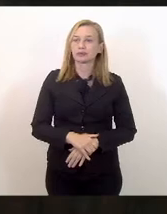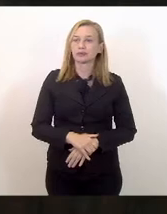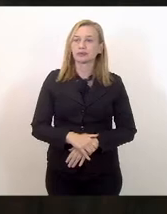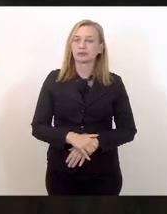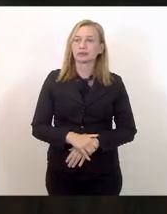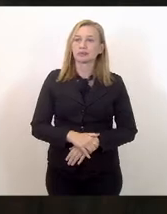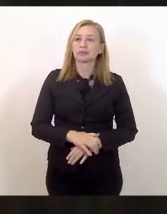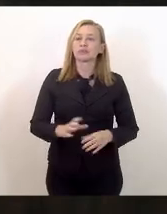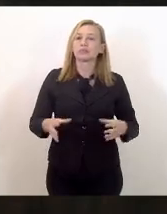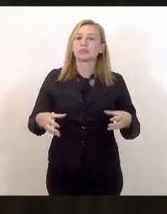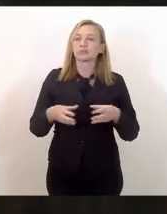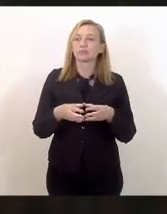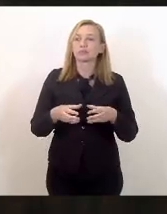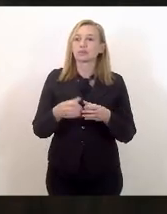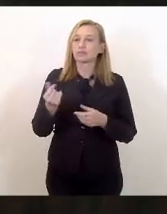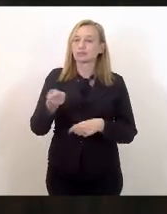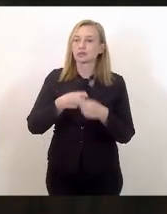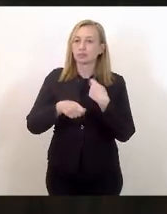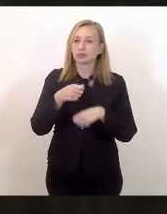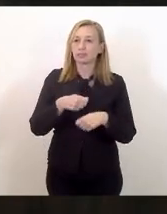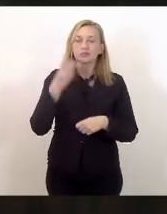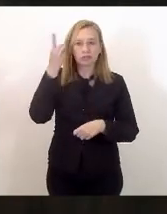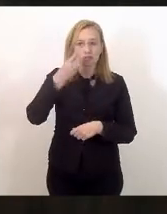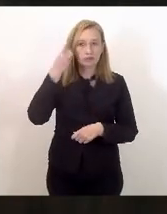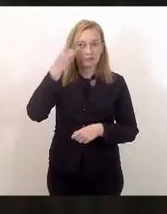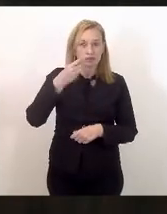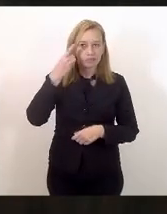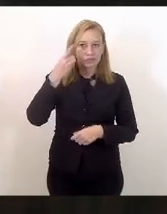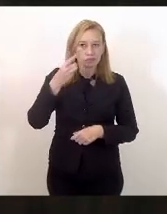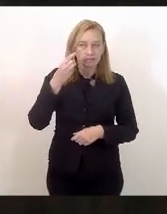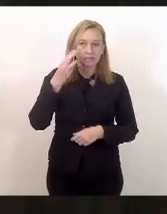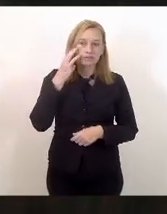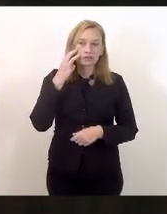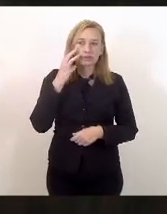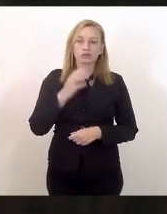Pela Comissão de Economia, deputado Valdec Carneiro.